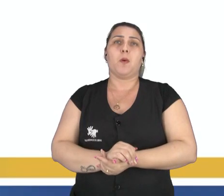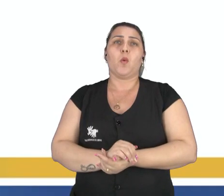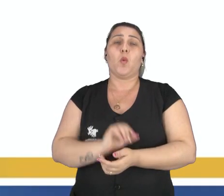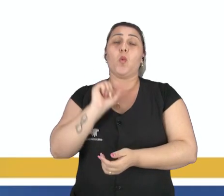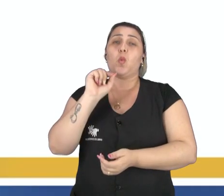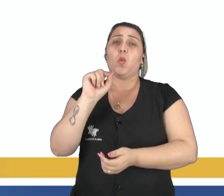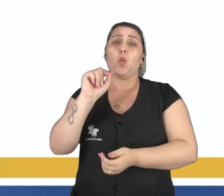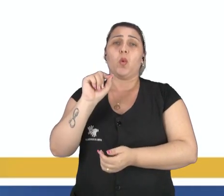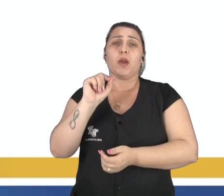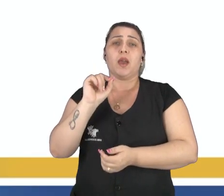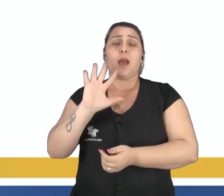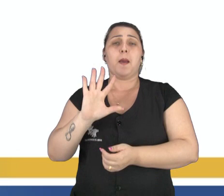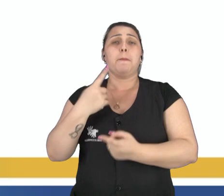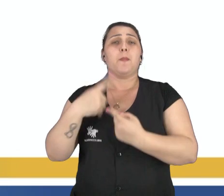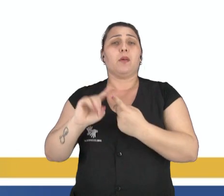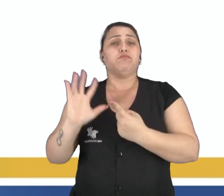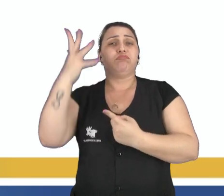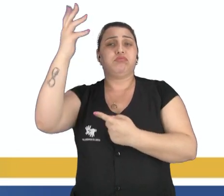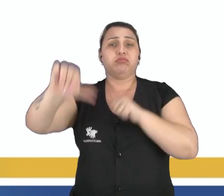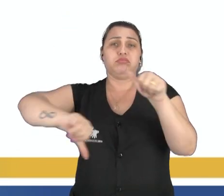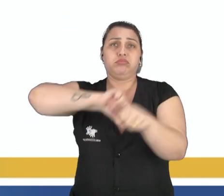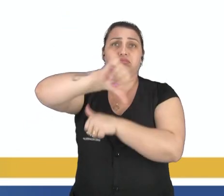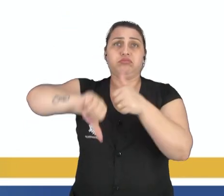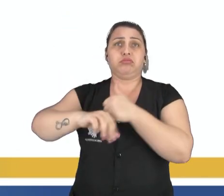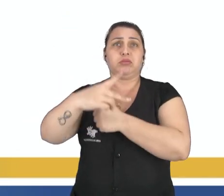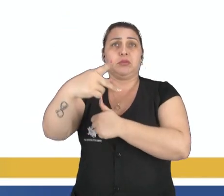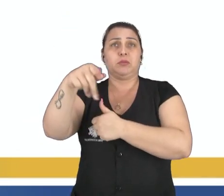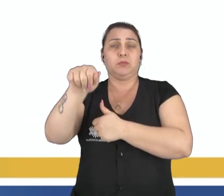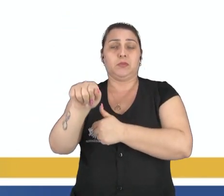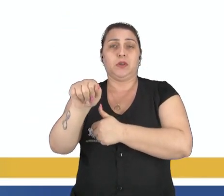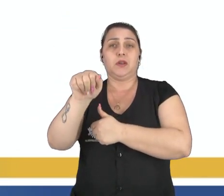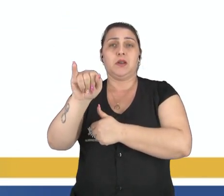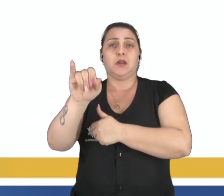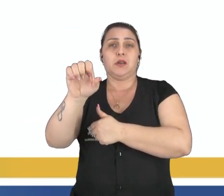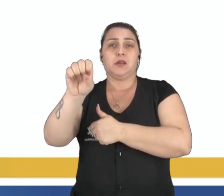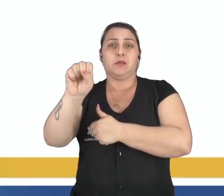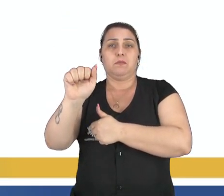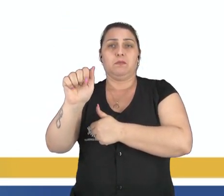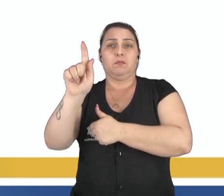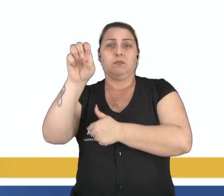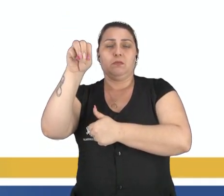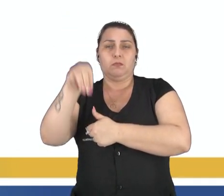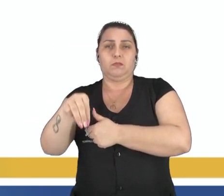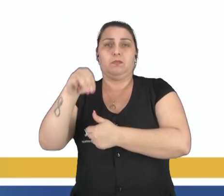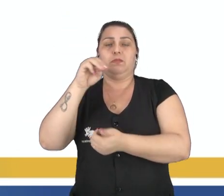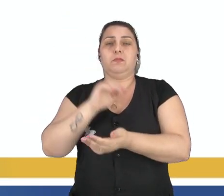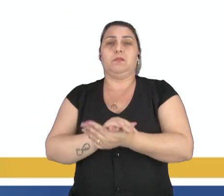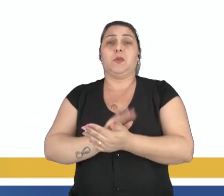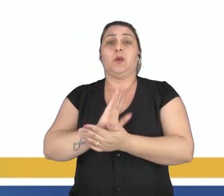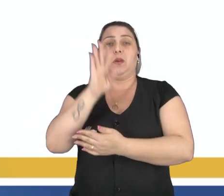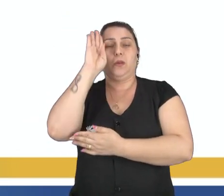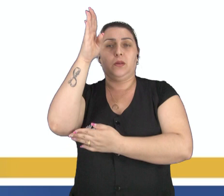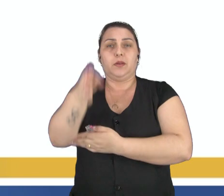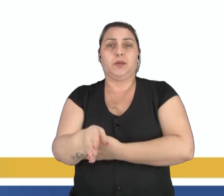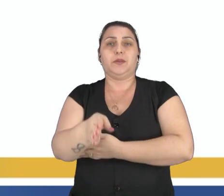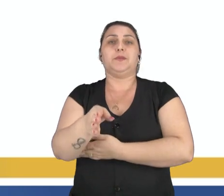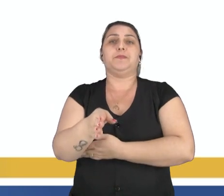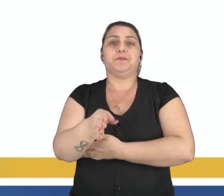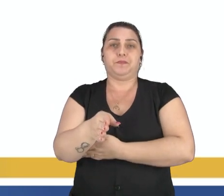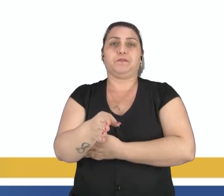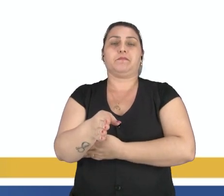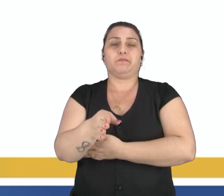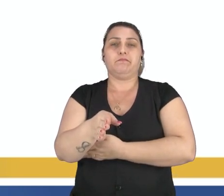o que causa todas essas transformações na paisagem? O que causa essas transformações? Qual é o principal